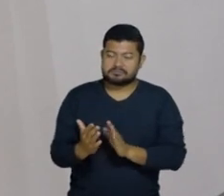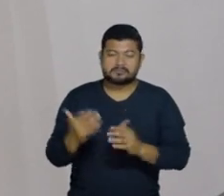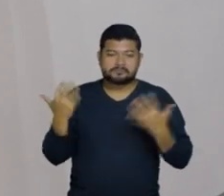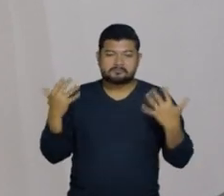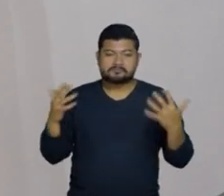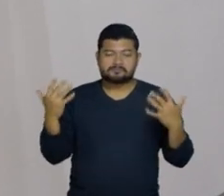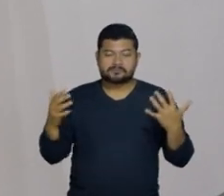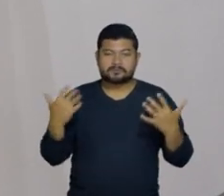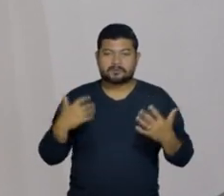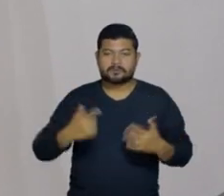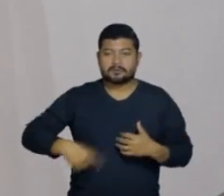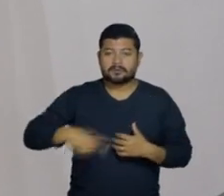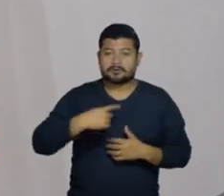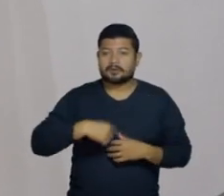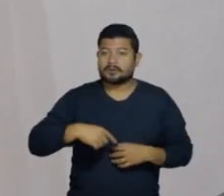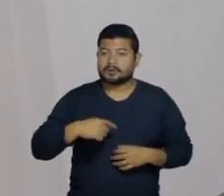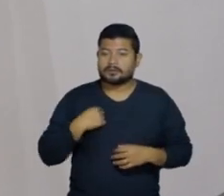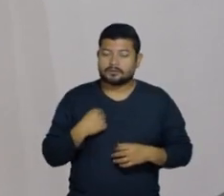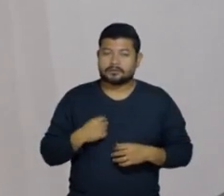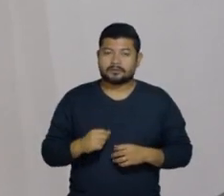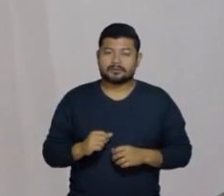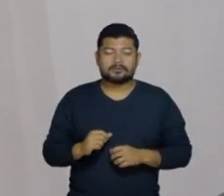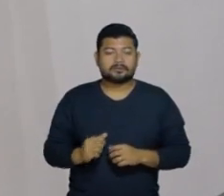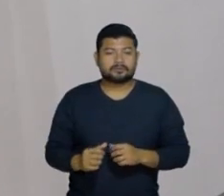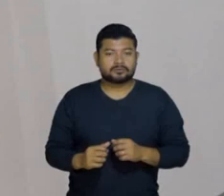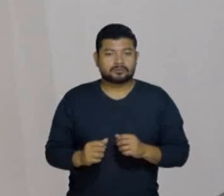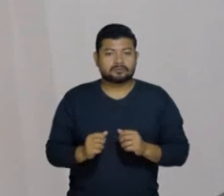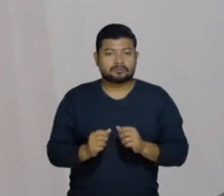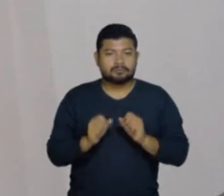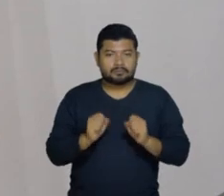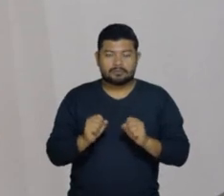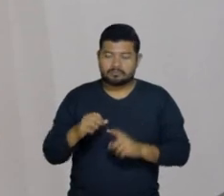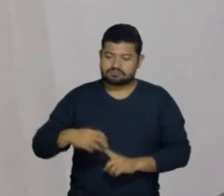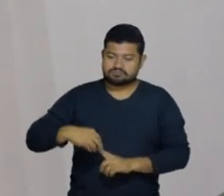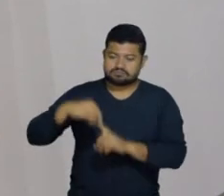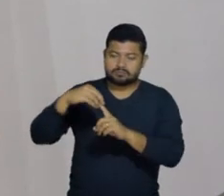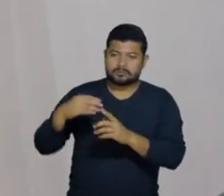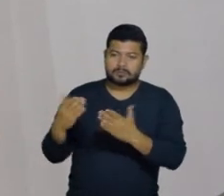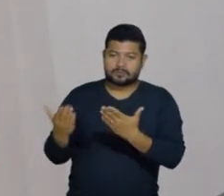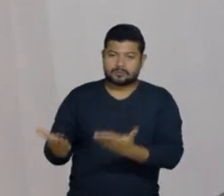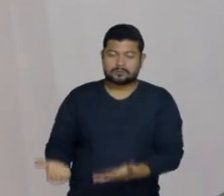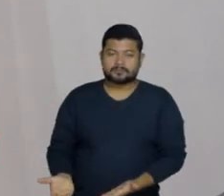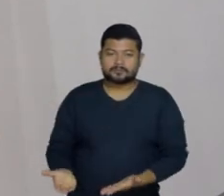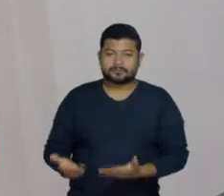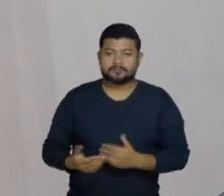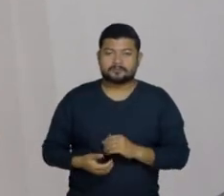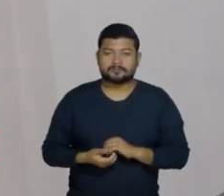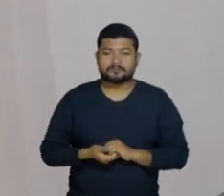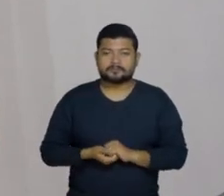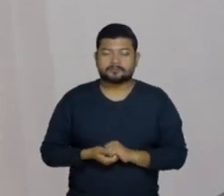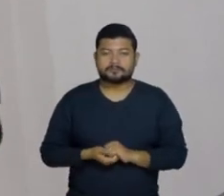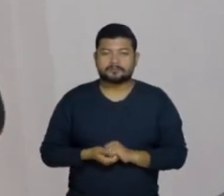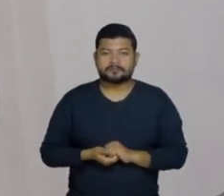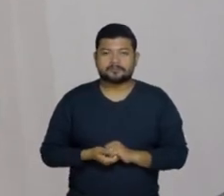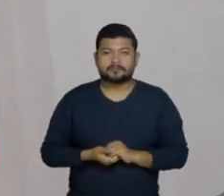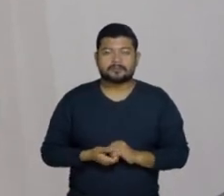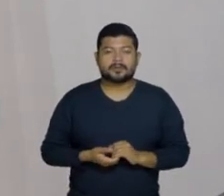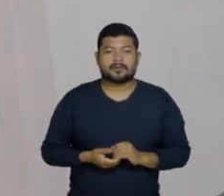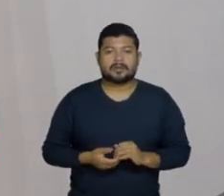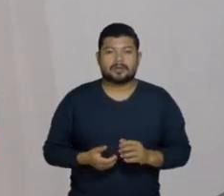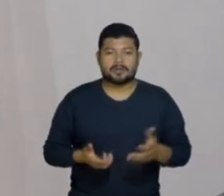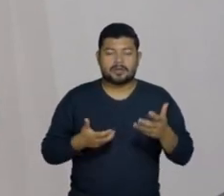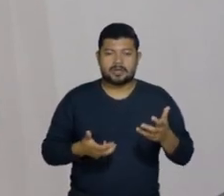nossa gente vai continuar destacando pessoas como você. Também quero aqui agradecer a presença do